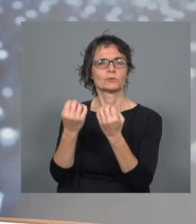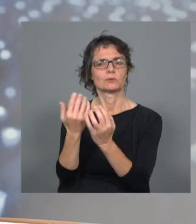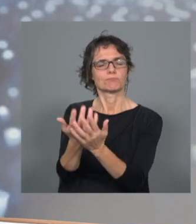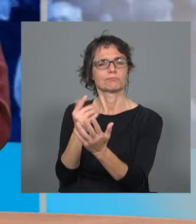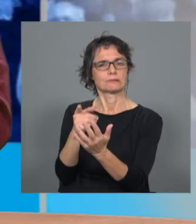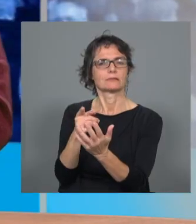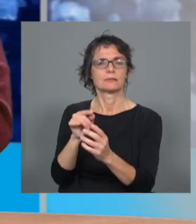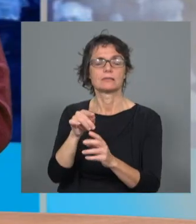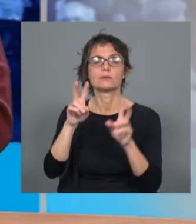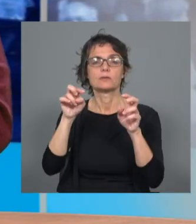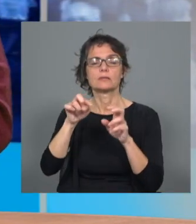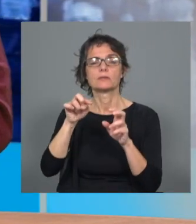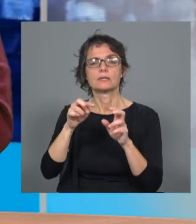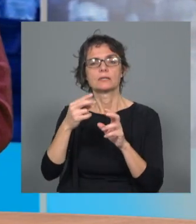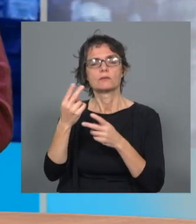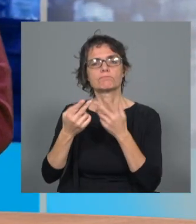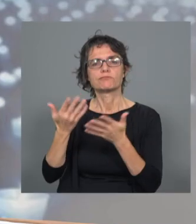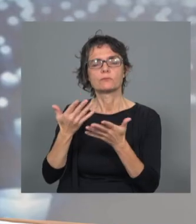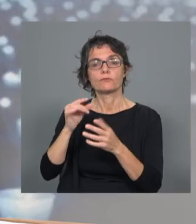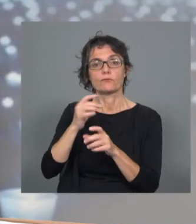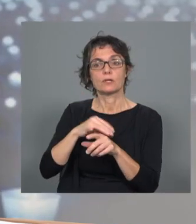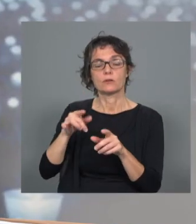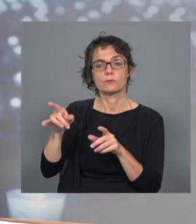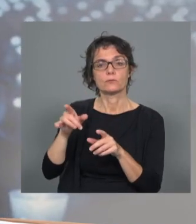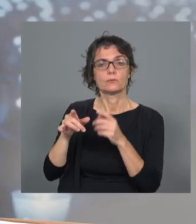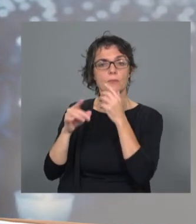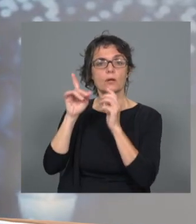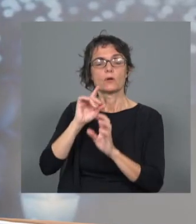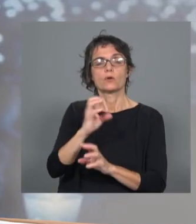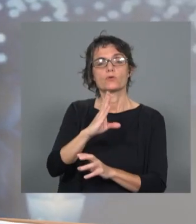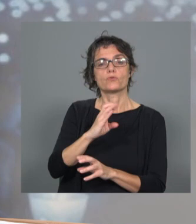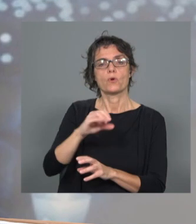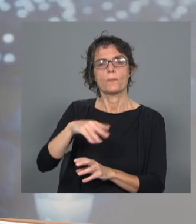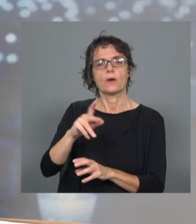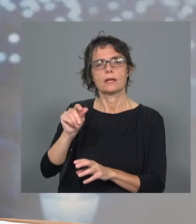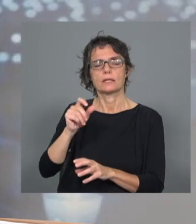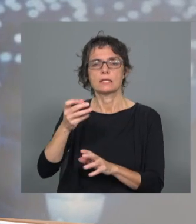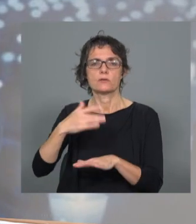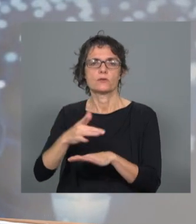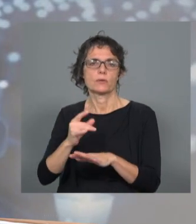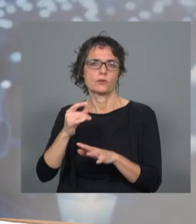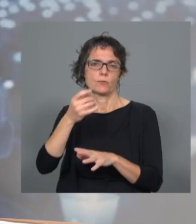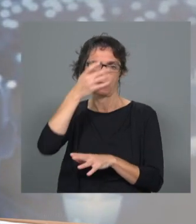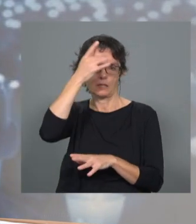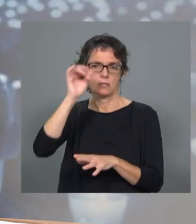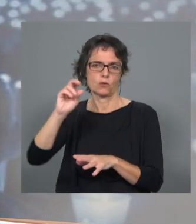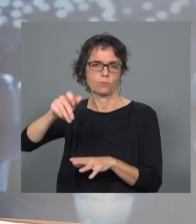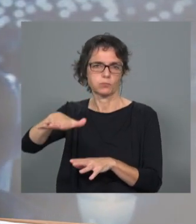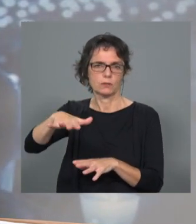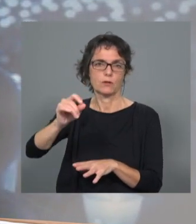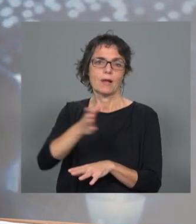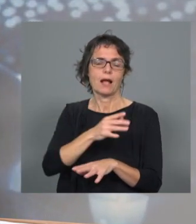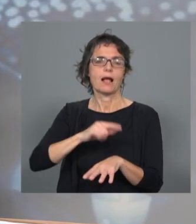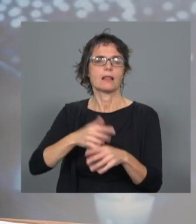João Marques, que integra o Departamento de Pastoral Juvenil da Diocese de Setúbal. Vamos conversar logo após os temas